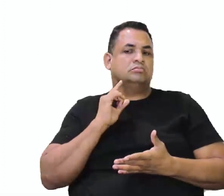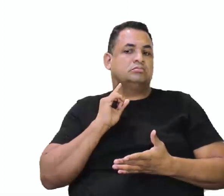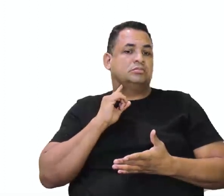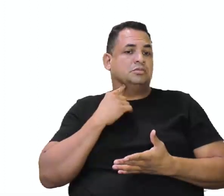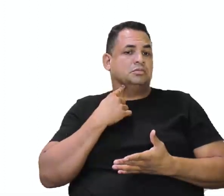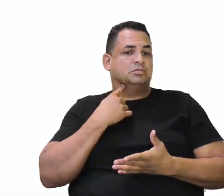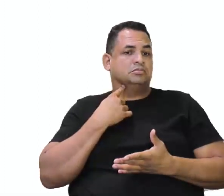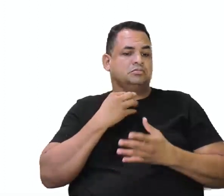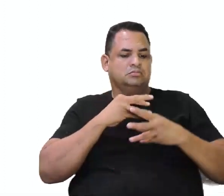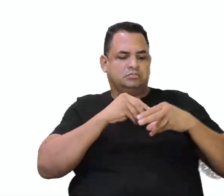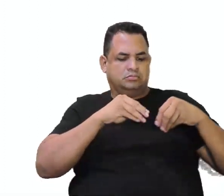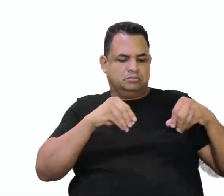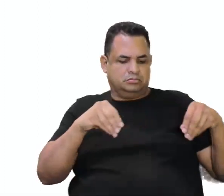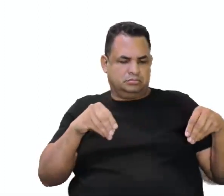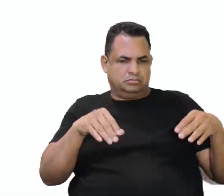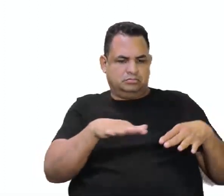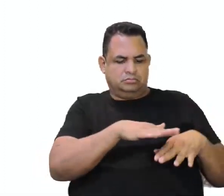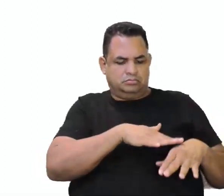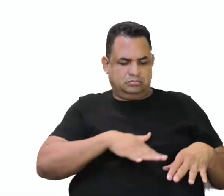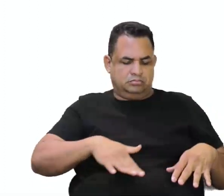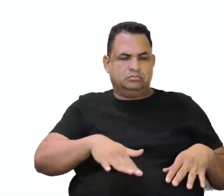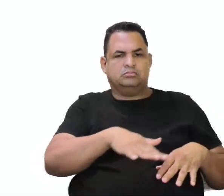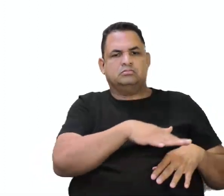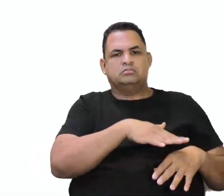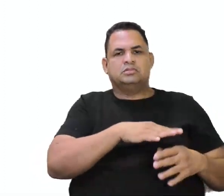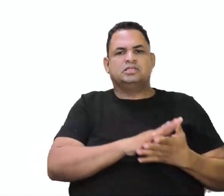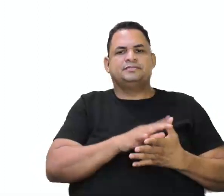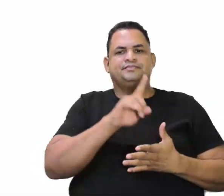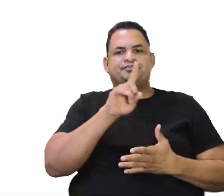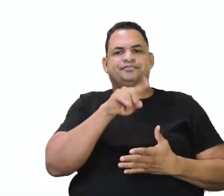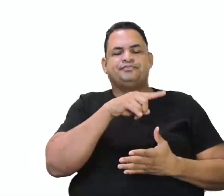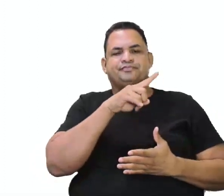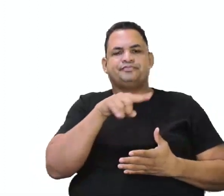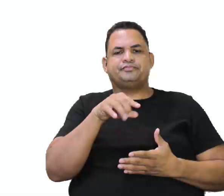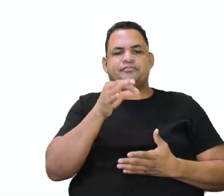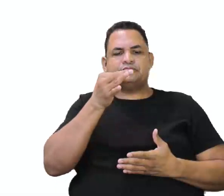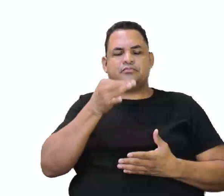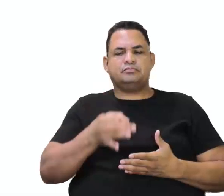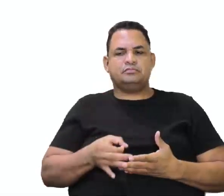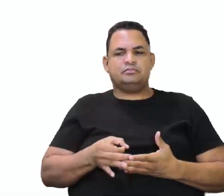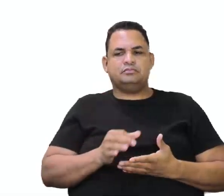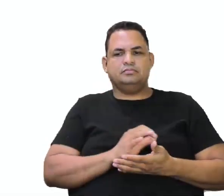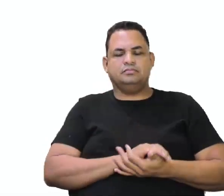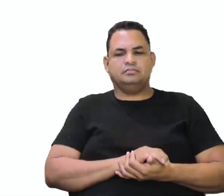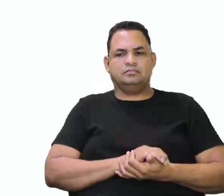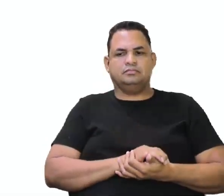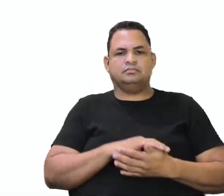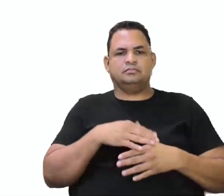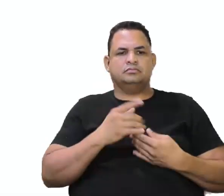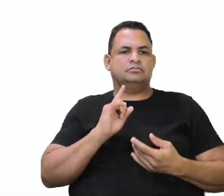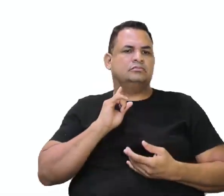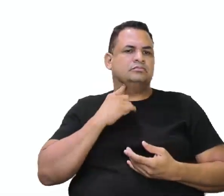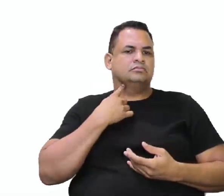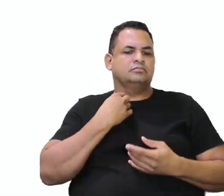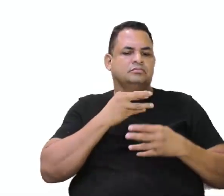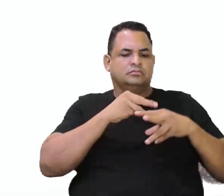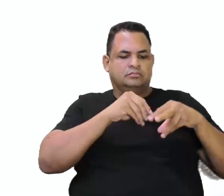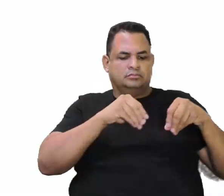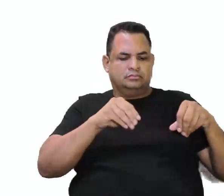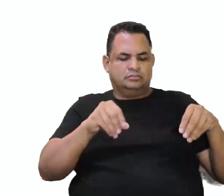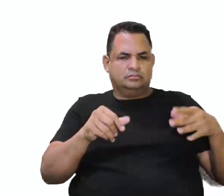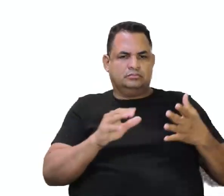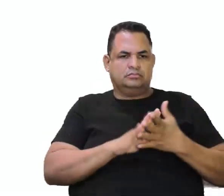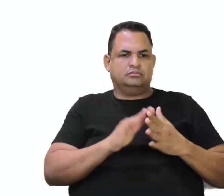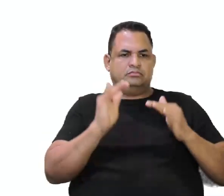sobre poluição. De onde? Do solo. Você vai assinar a alternativa correta de poluição do